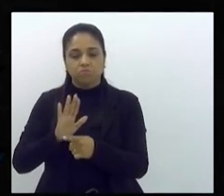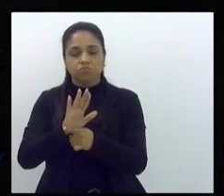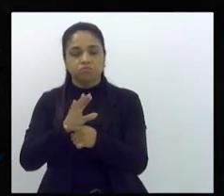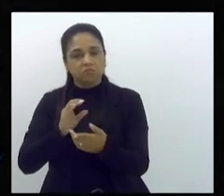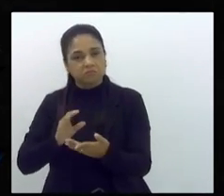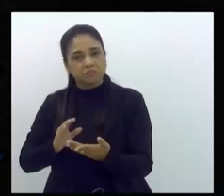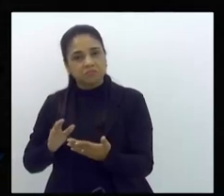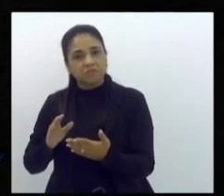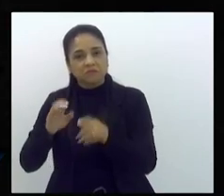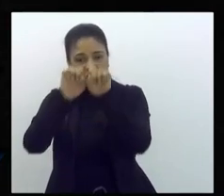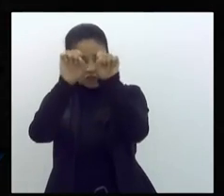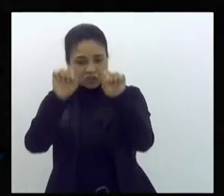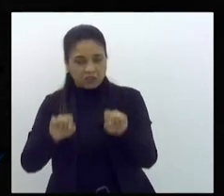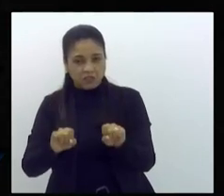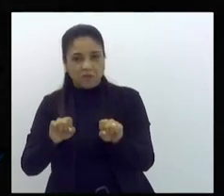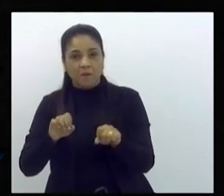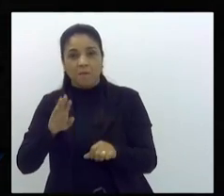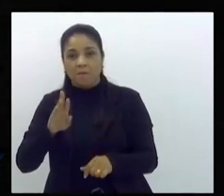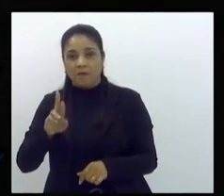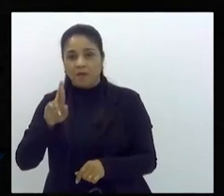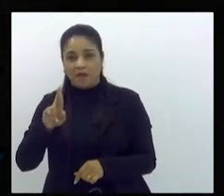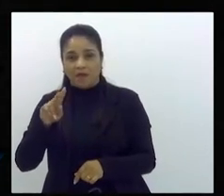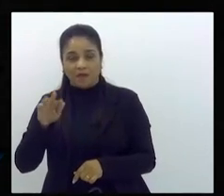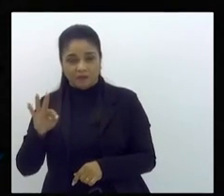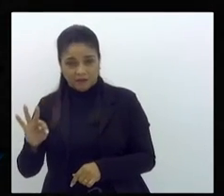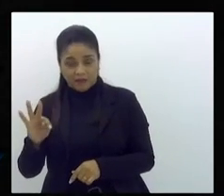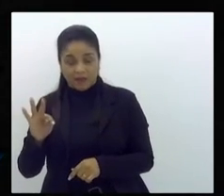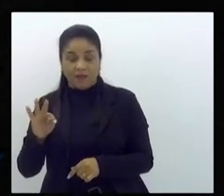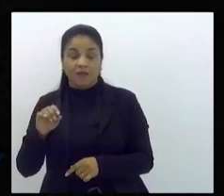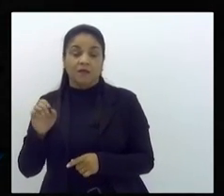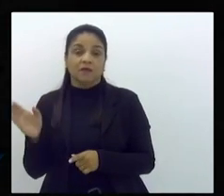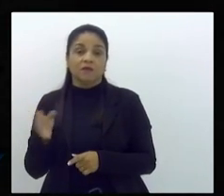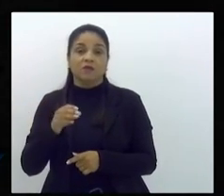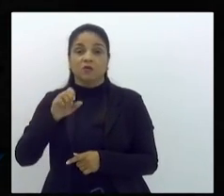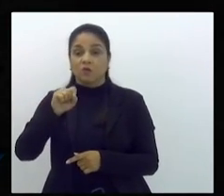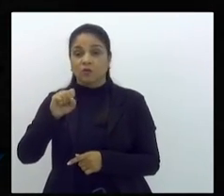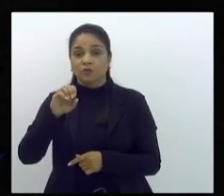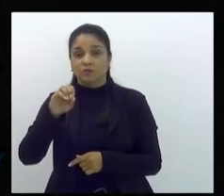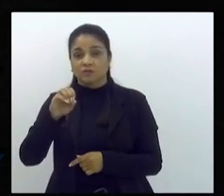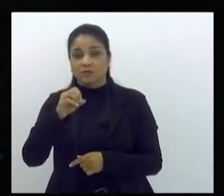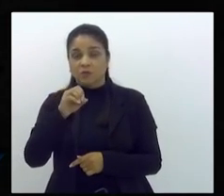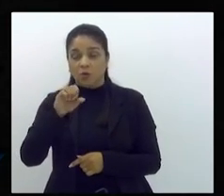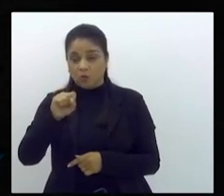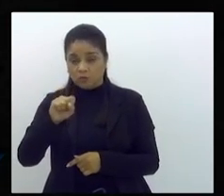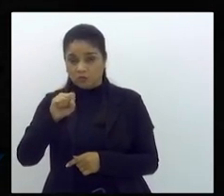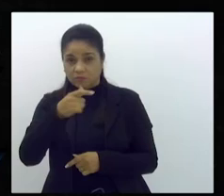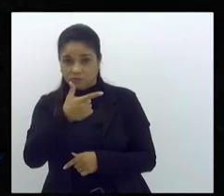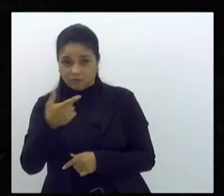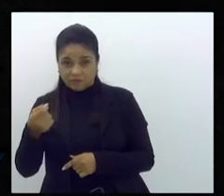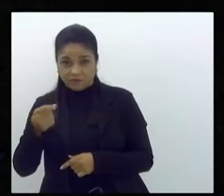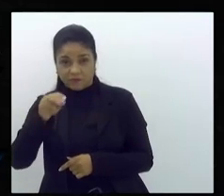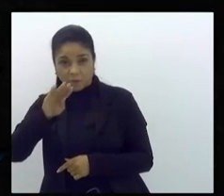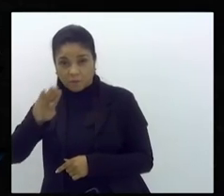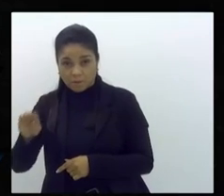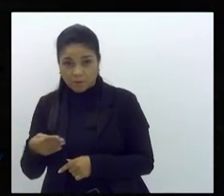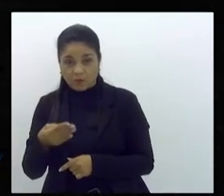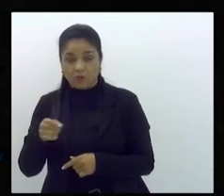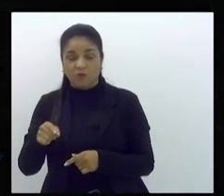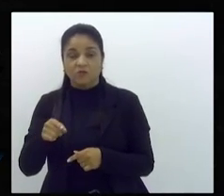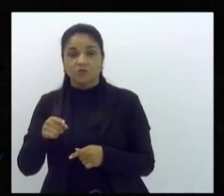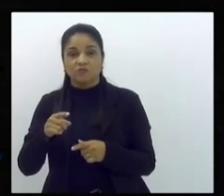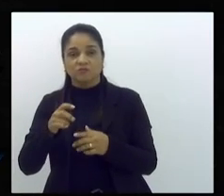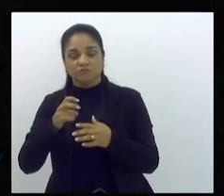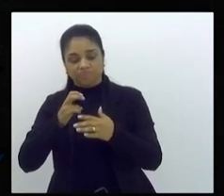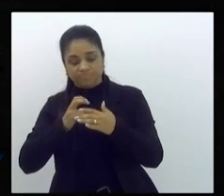do sistema BRT no município e os outros 820 milhões foi para a construção do anel viário